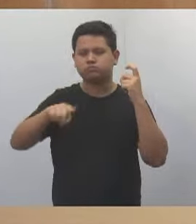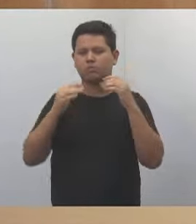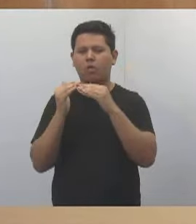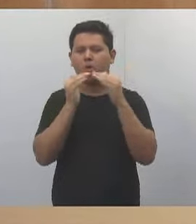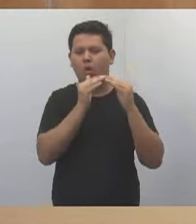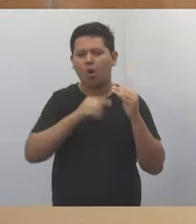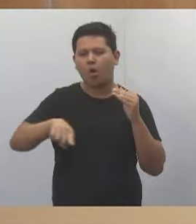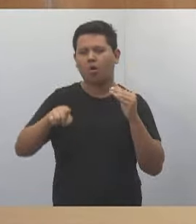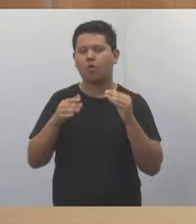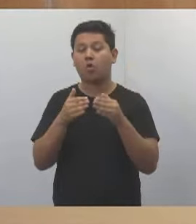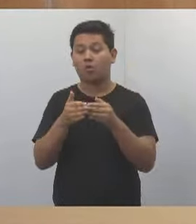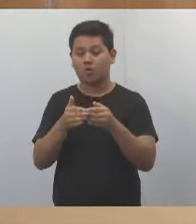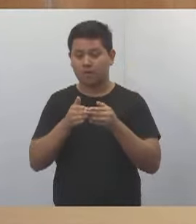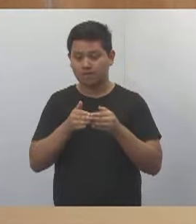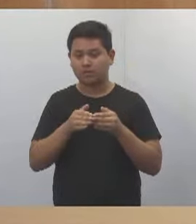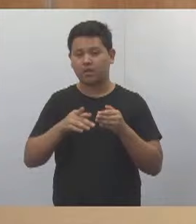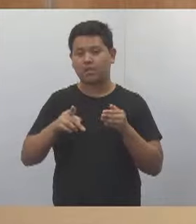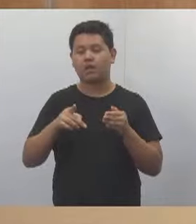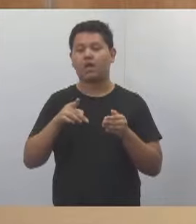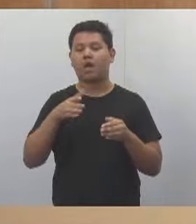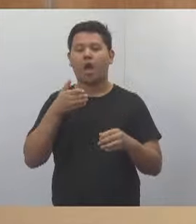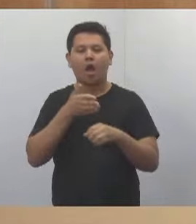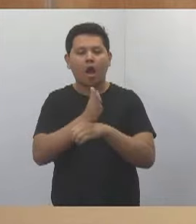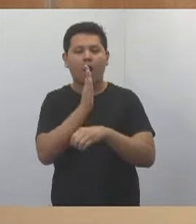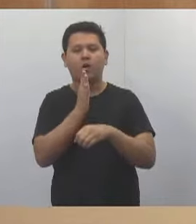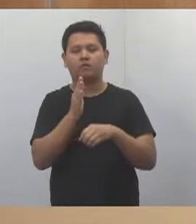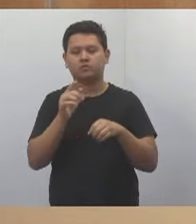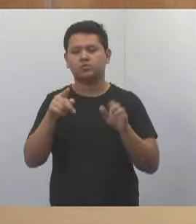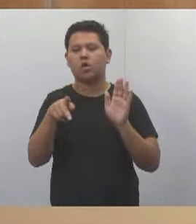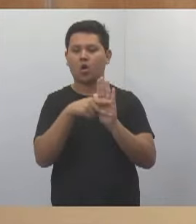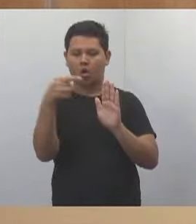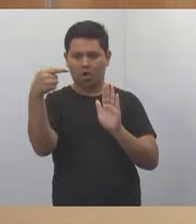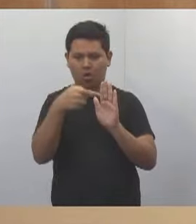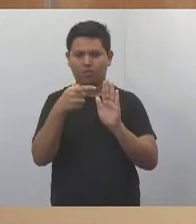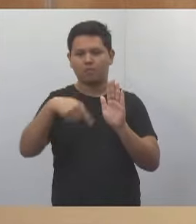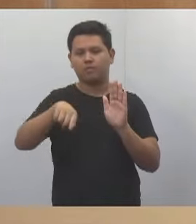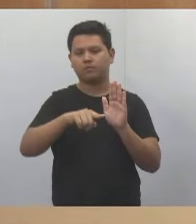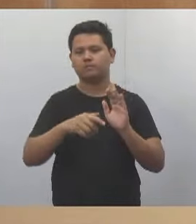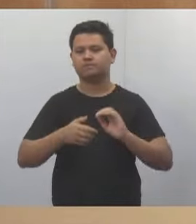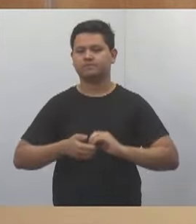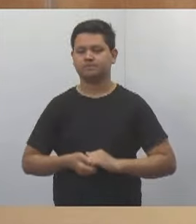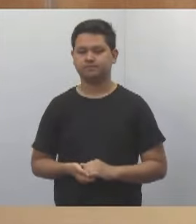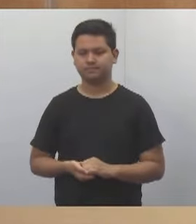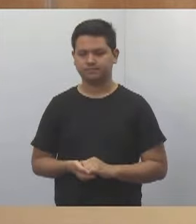de todos, solicitamos a aprovação da propositura pelos nobres pares.